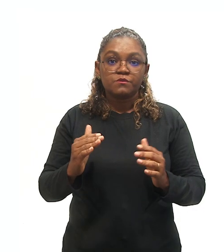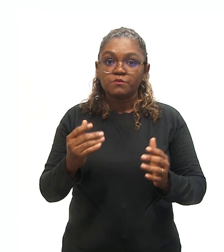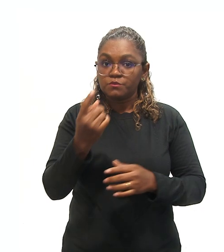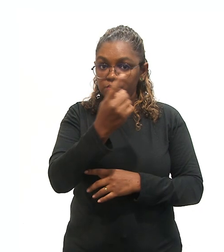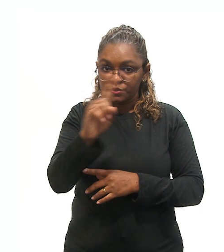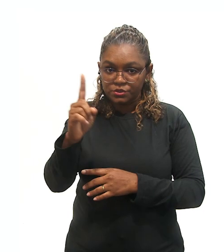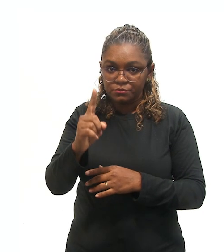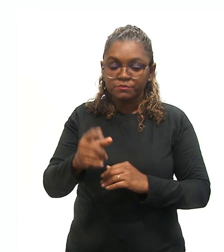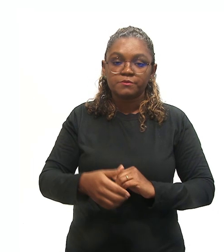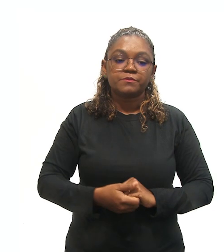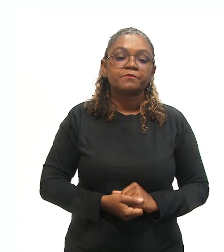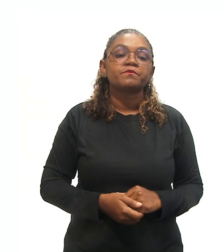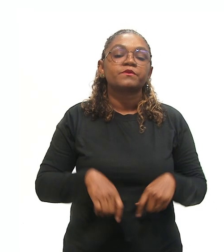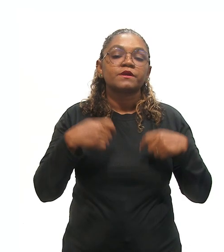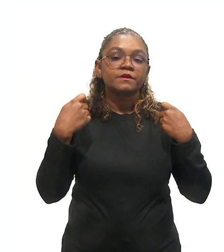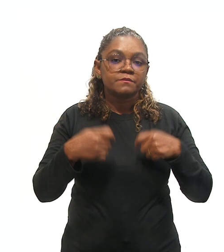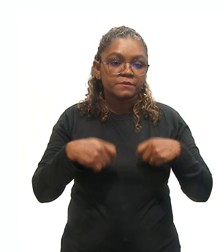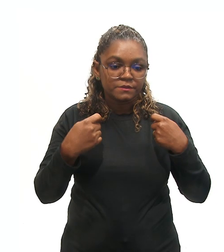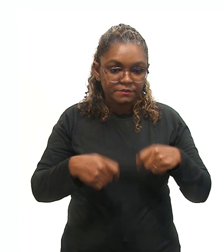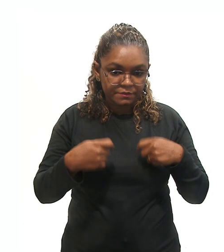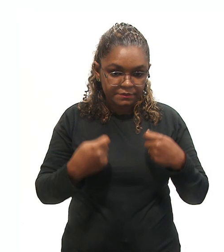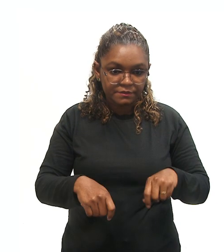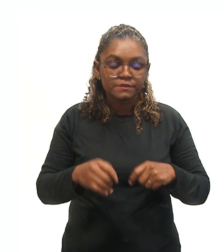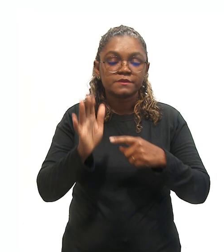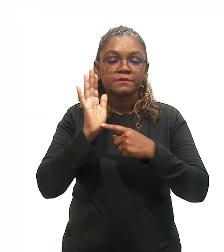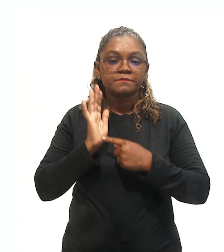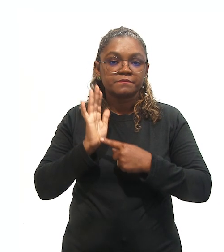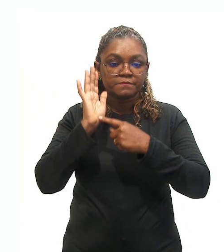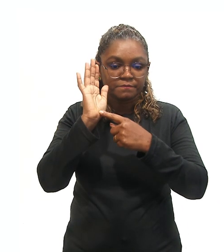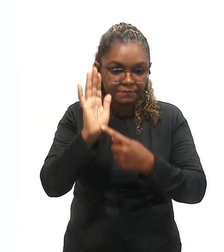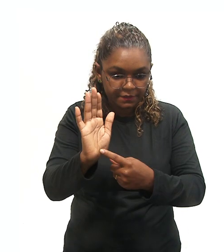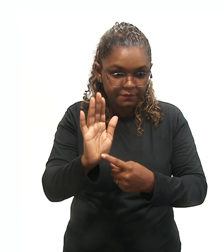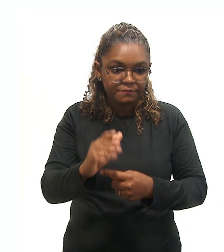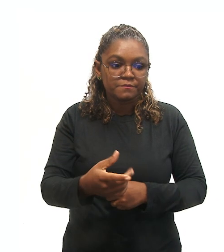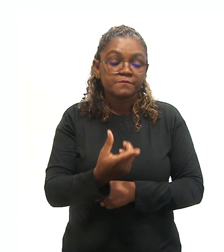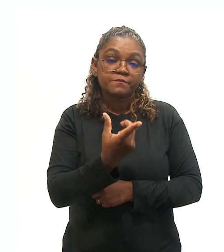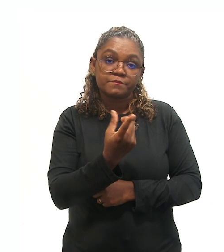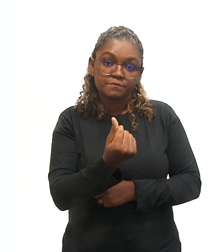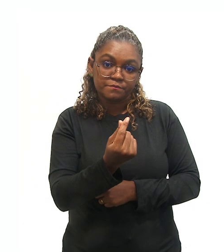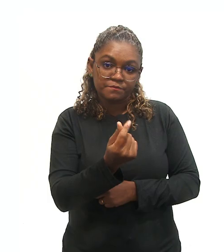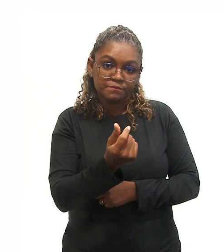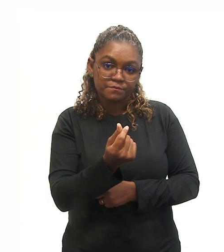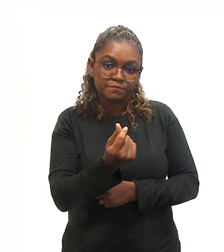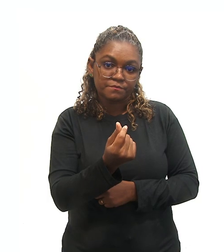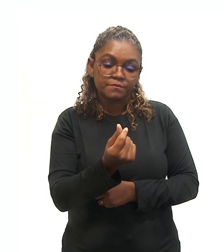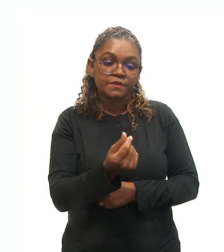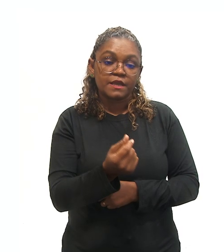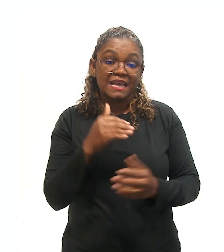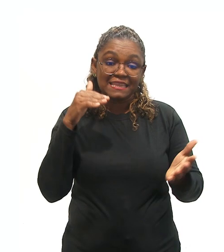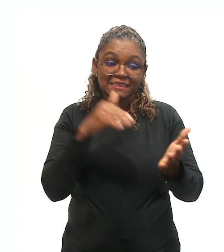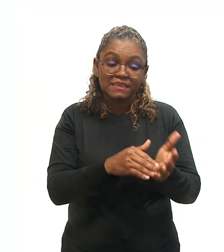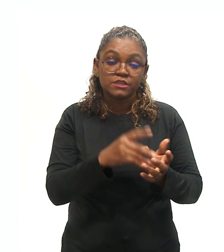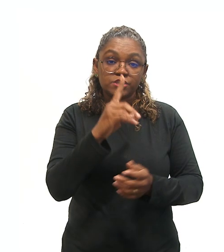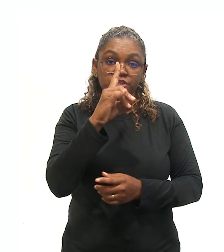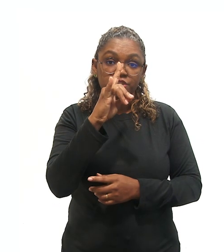quadrimestre tem que apresentar o montante da disponibilidade de caixa em 31 de